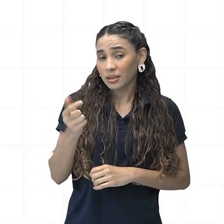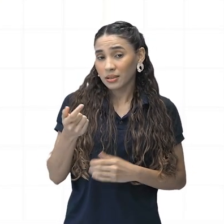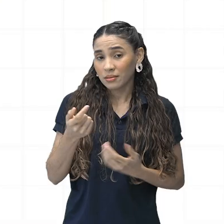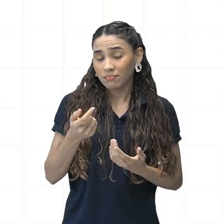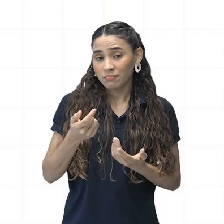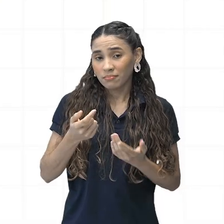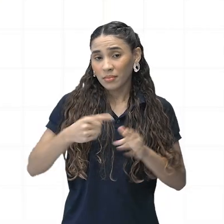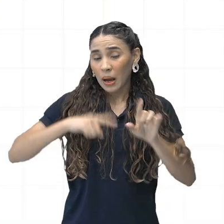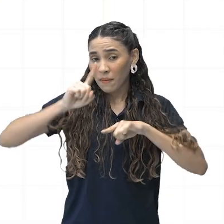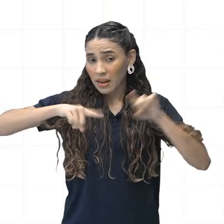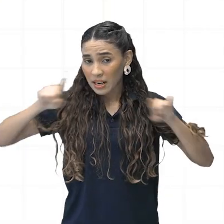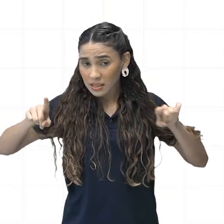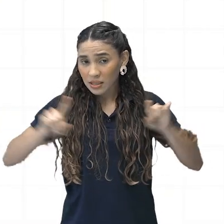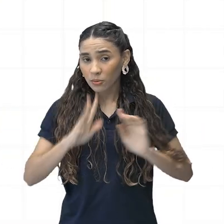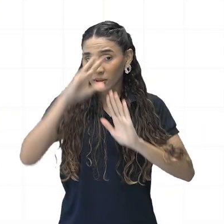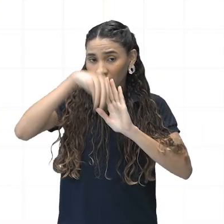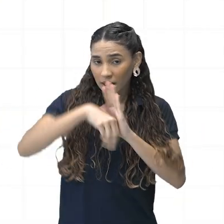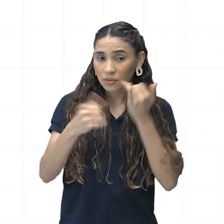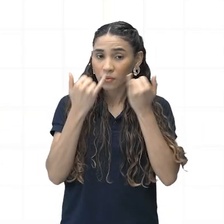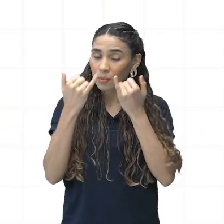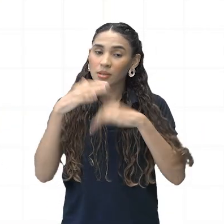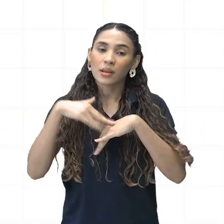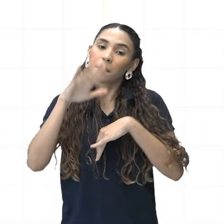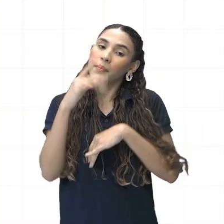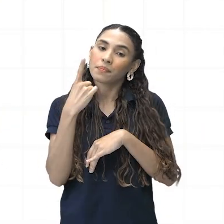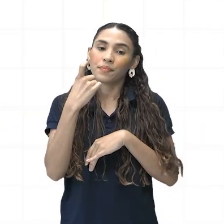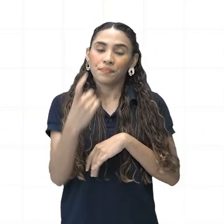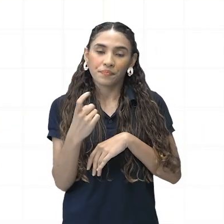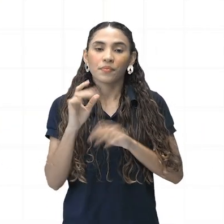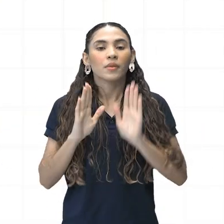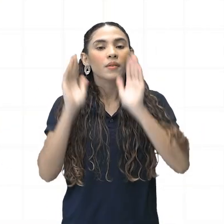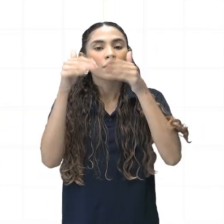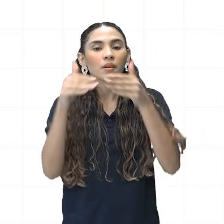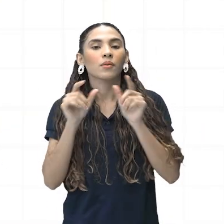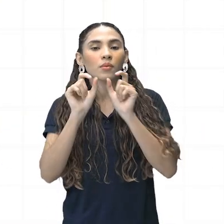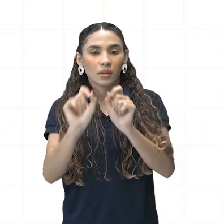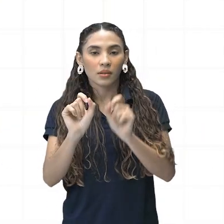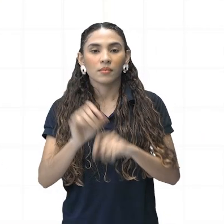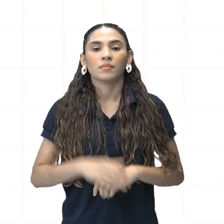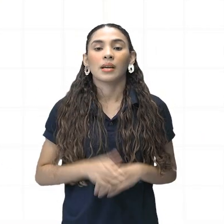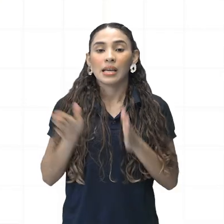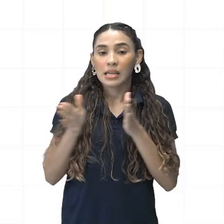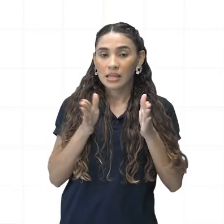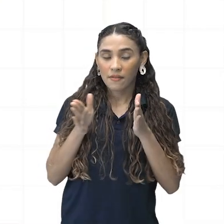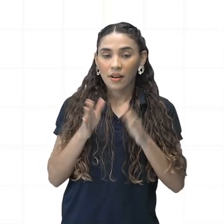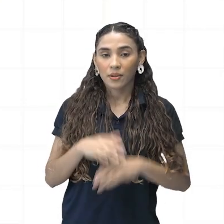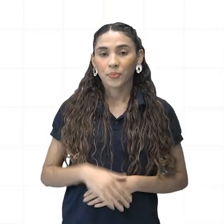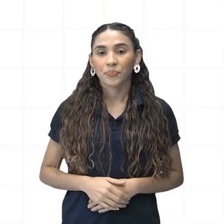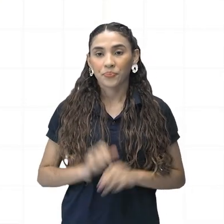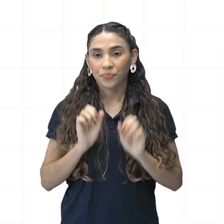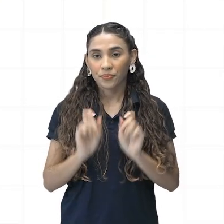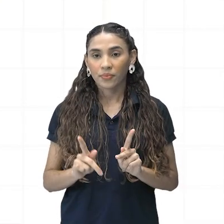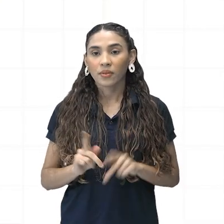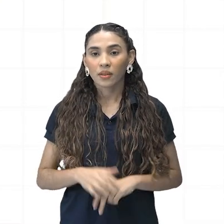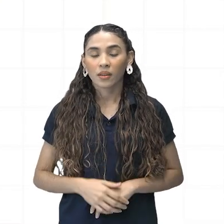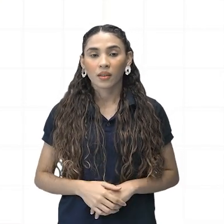dentro dos dados, é mais interessante trabalhar com intervalos. Tudo